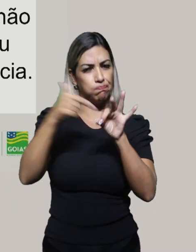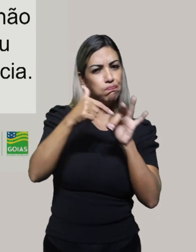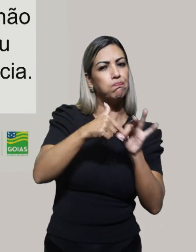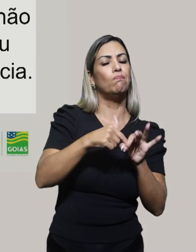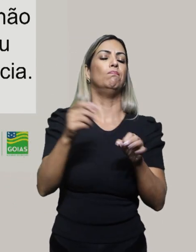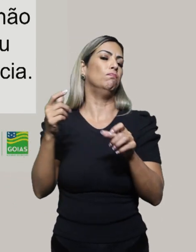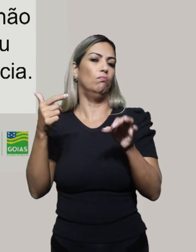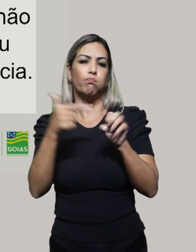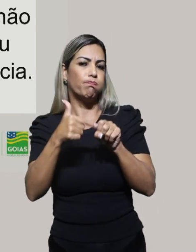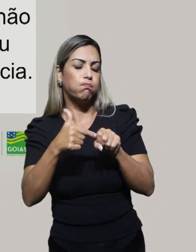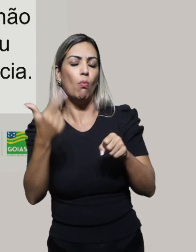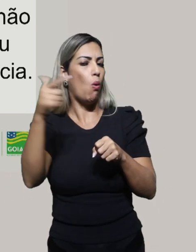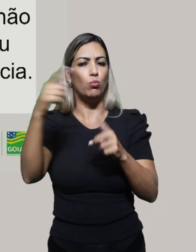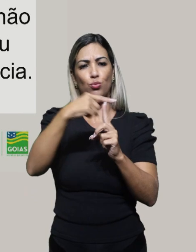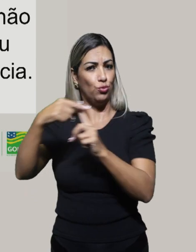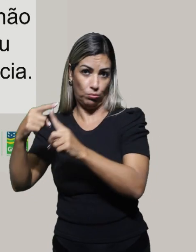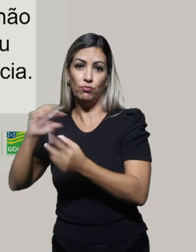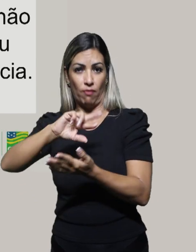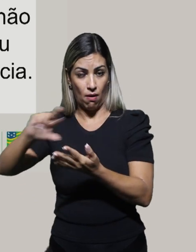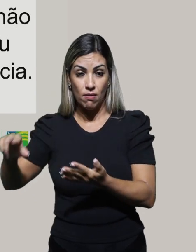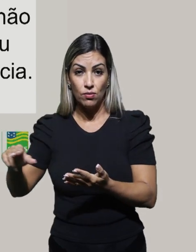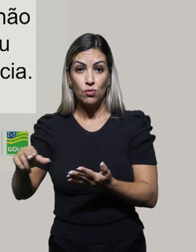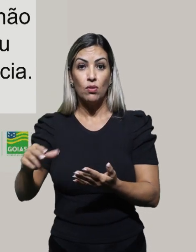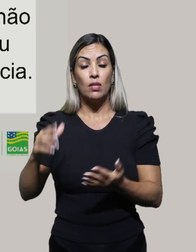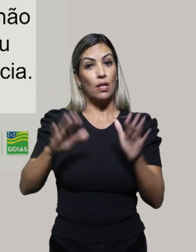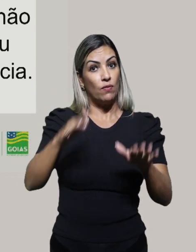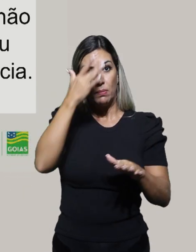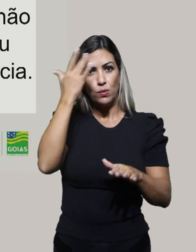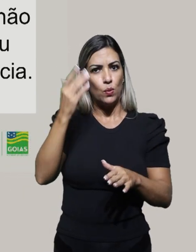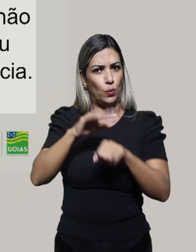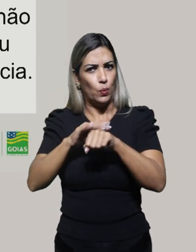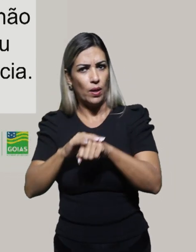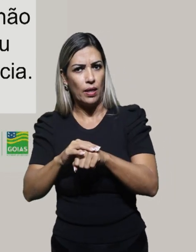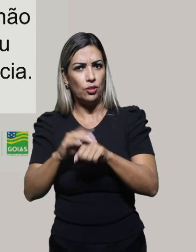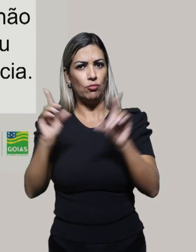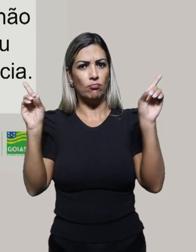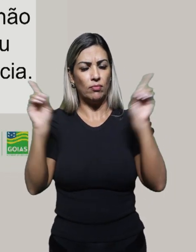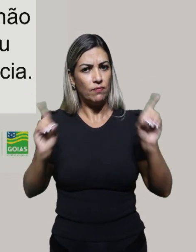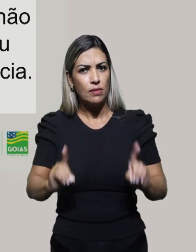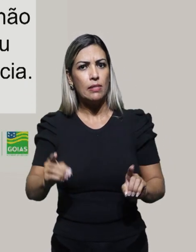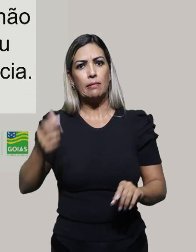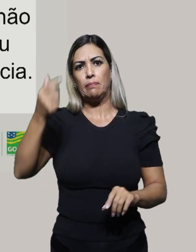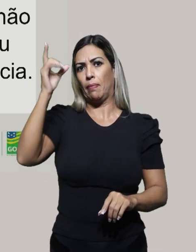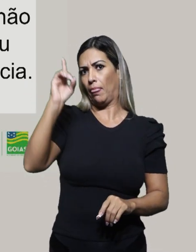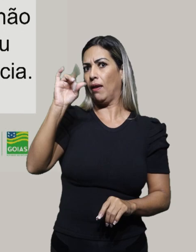conjunção carnal ou outro ato libidinoso, com alguém que por enfermidade, deficiência